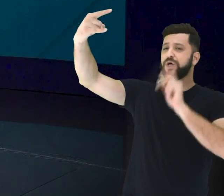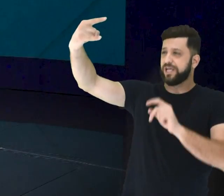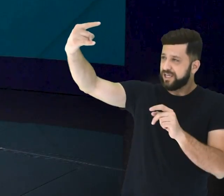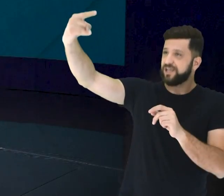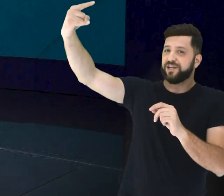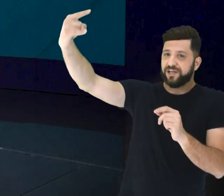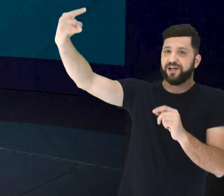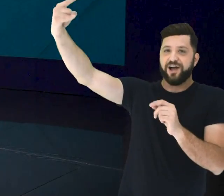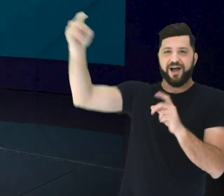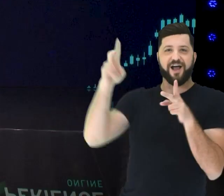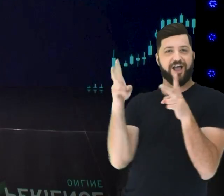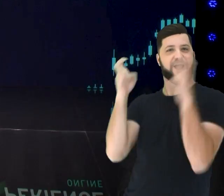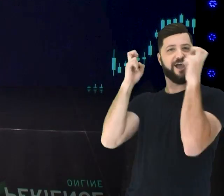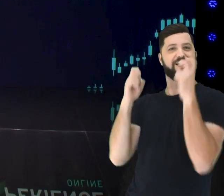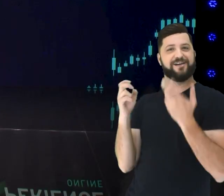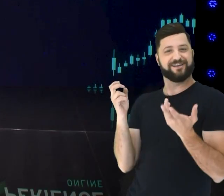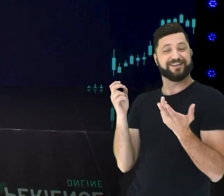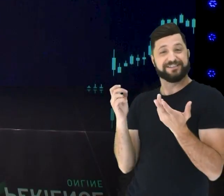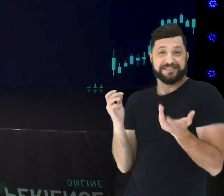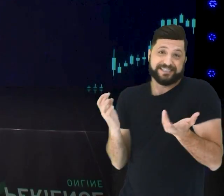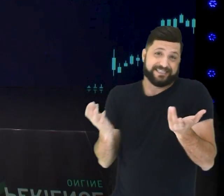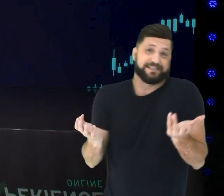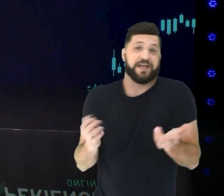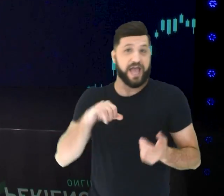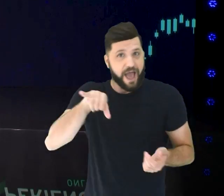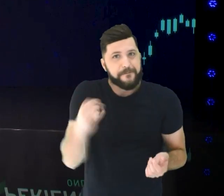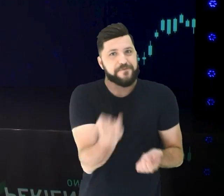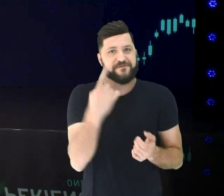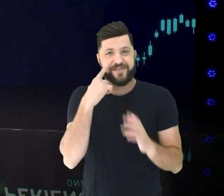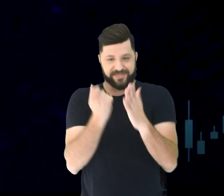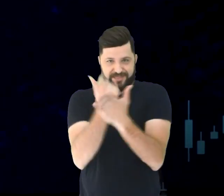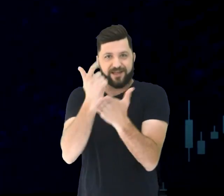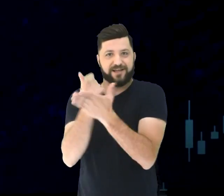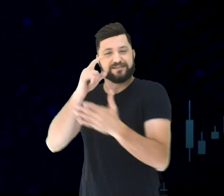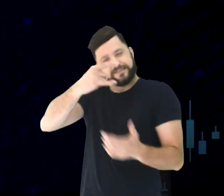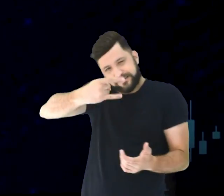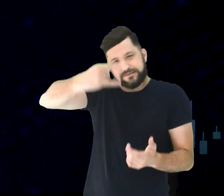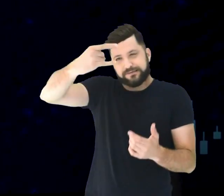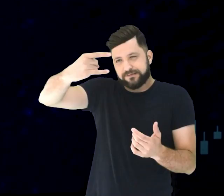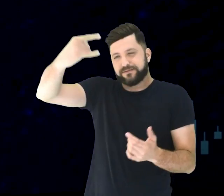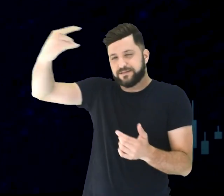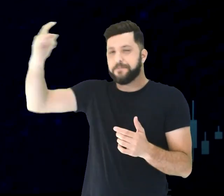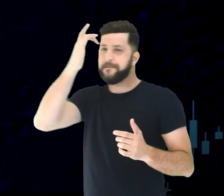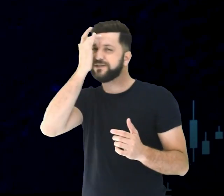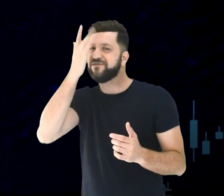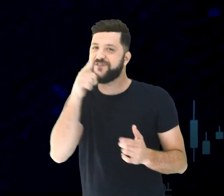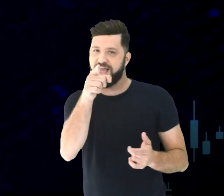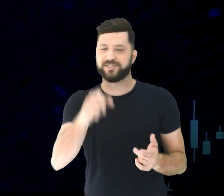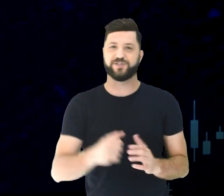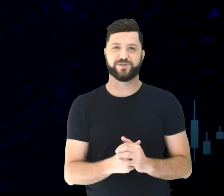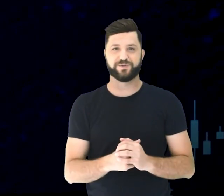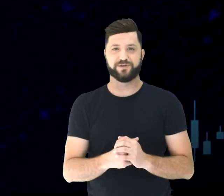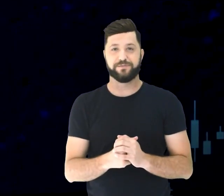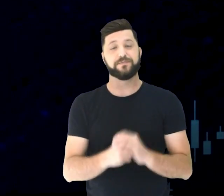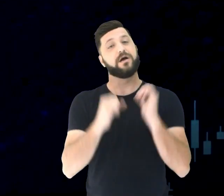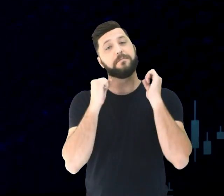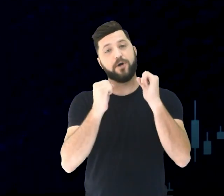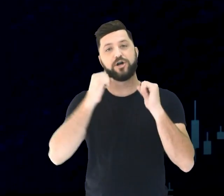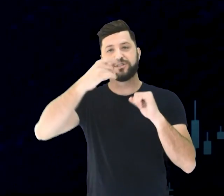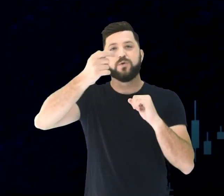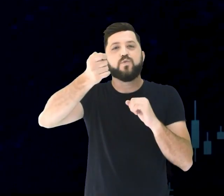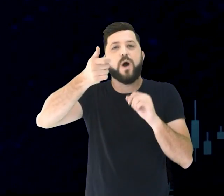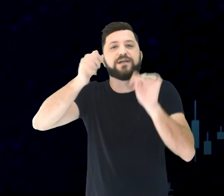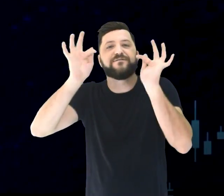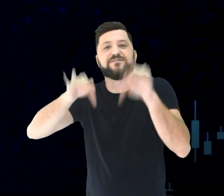entrando é uma tendência se você tem baixa taxa de redução abrupta você pode entrar no fechamento